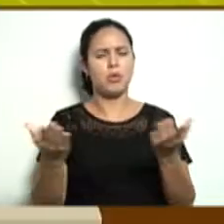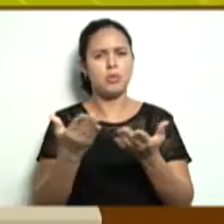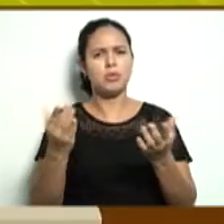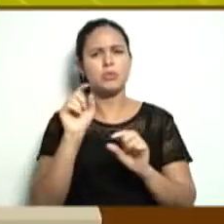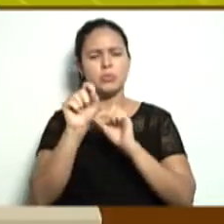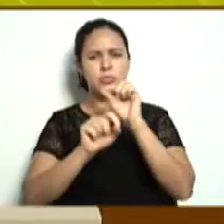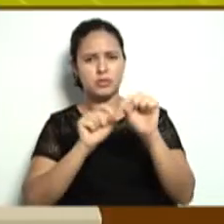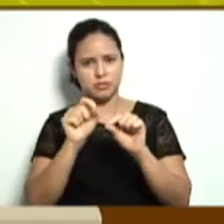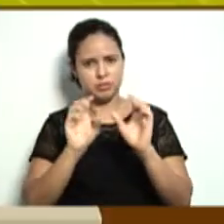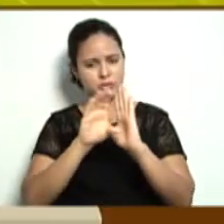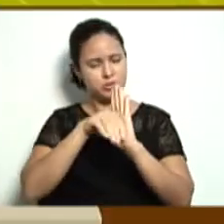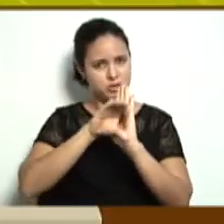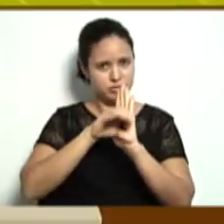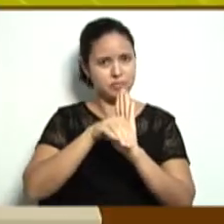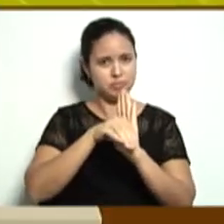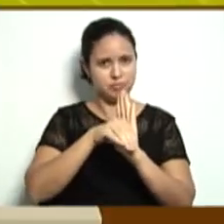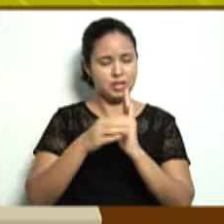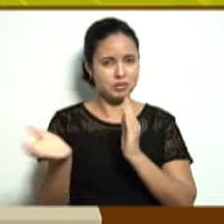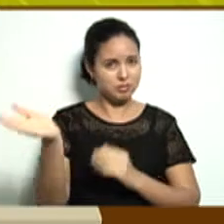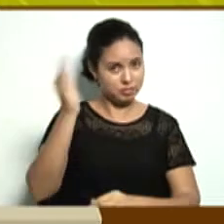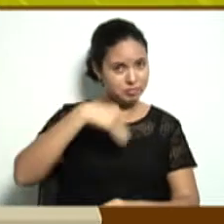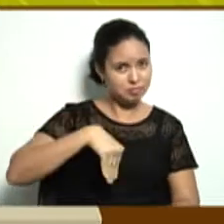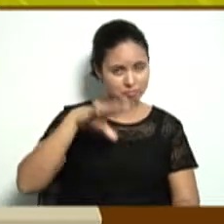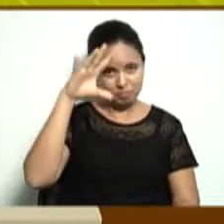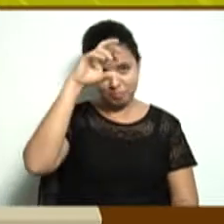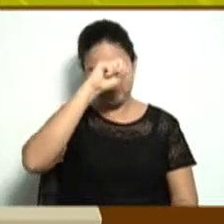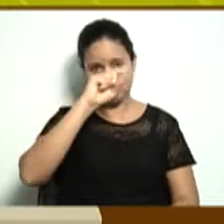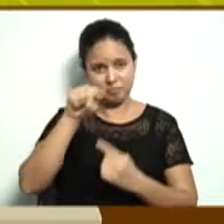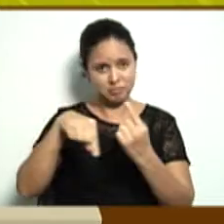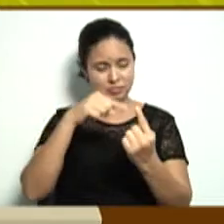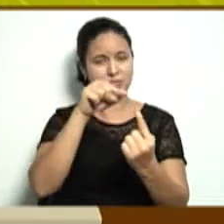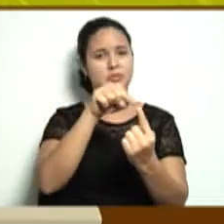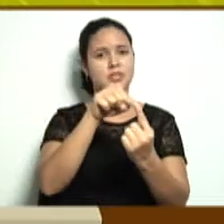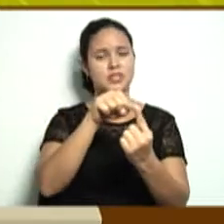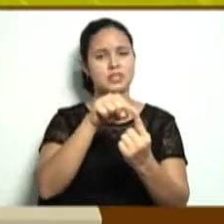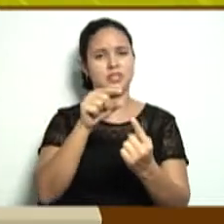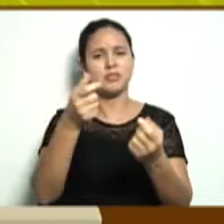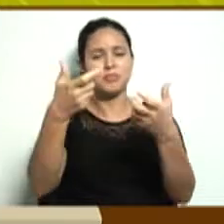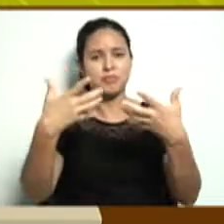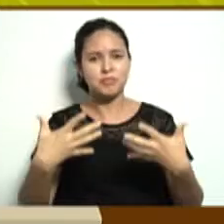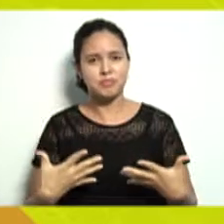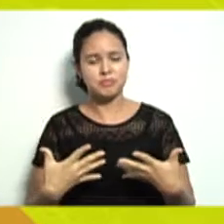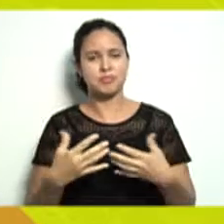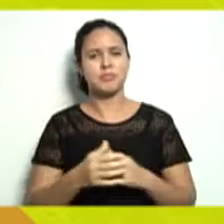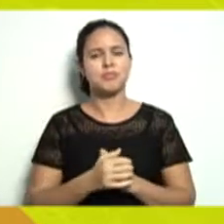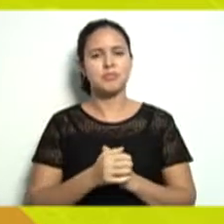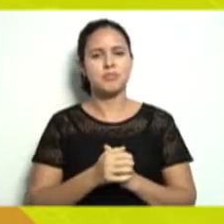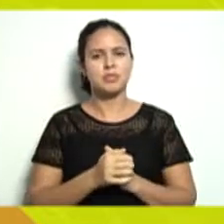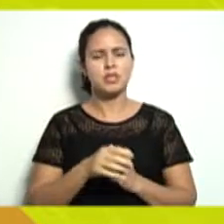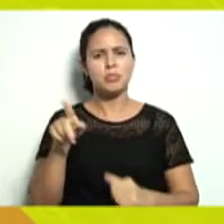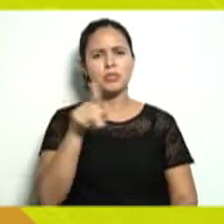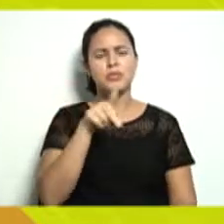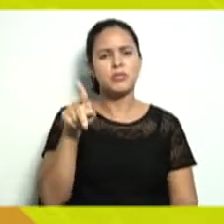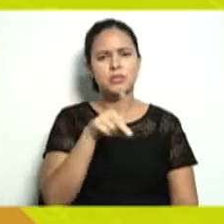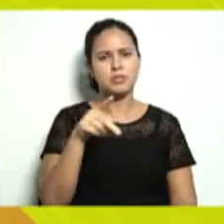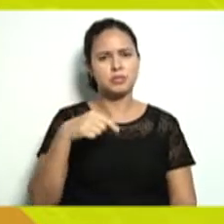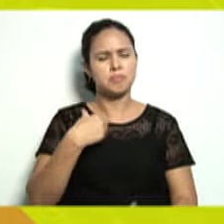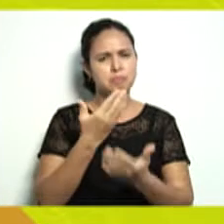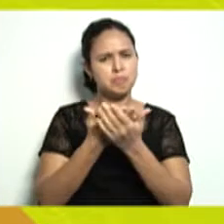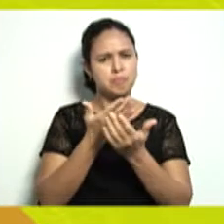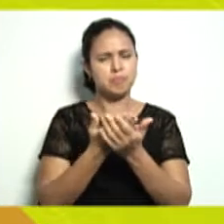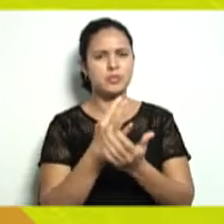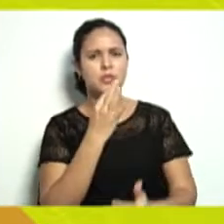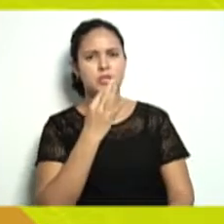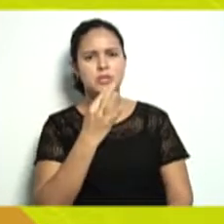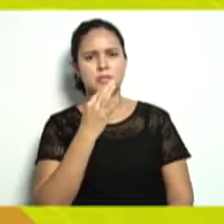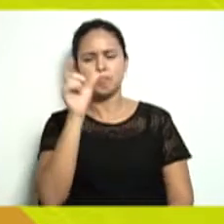Esses são os conteúdos. Vamos saber mais quais são os objetivos, Rai. Diz aí pra gente o que vamos ver. Professores, nós vamos conhecer